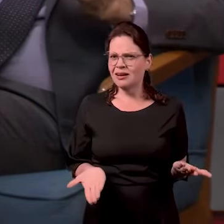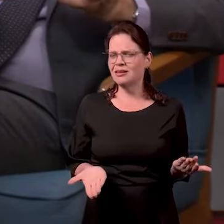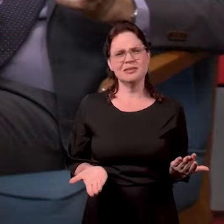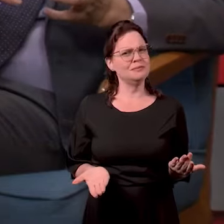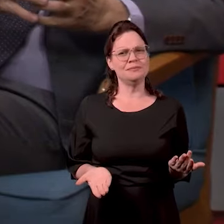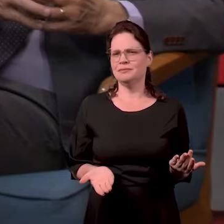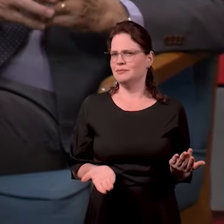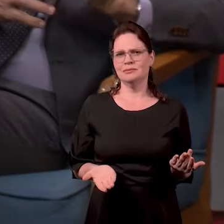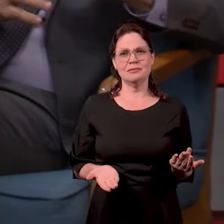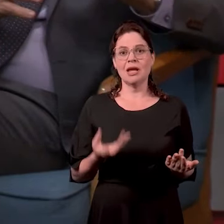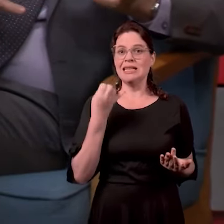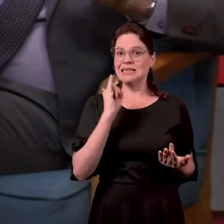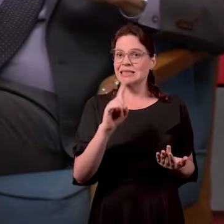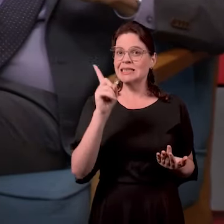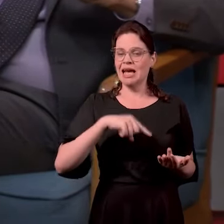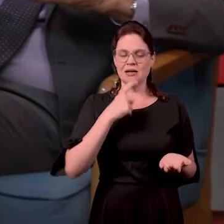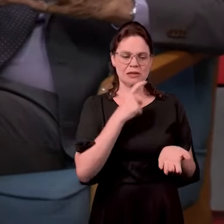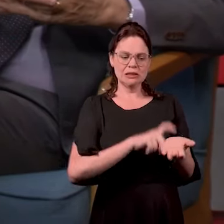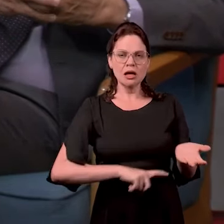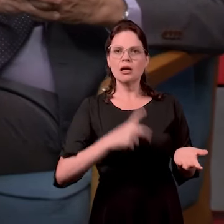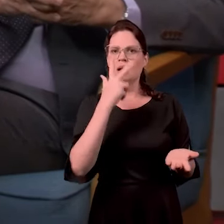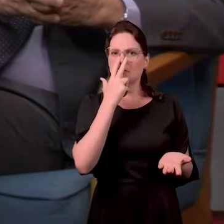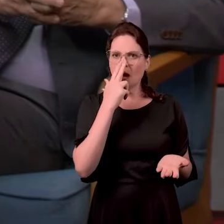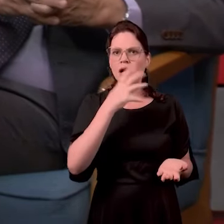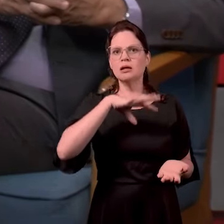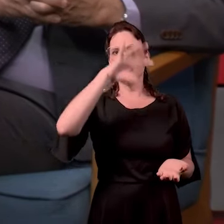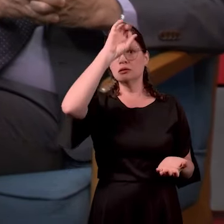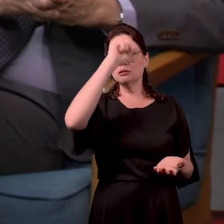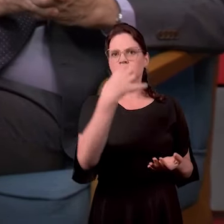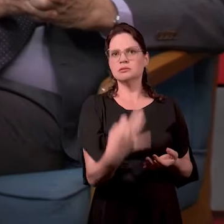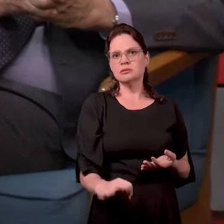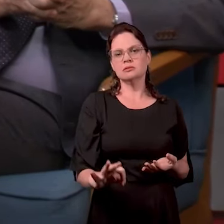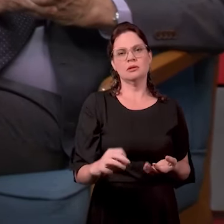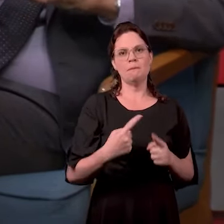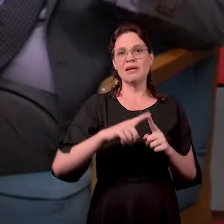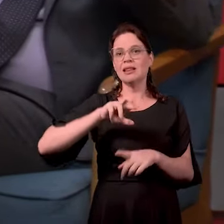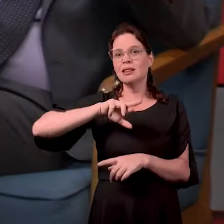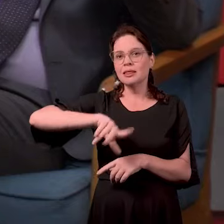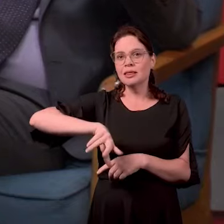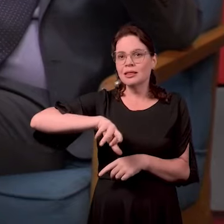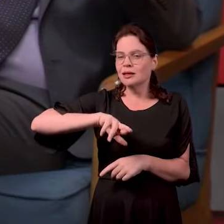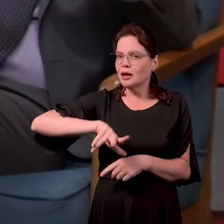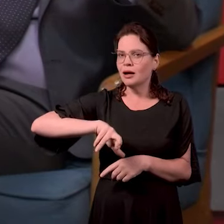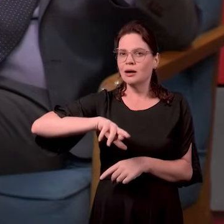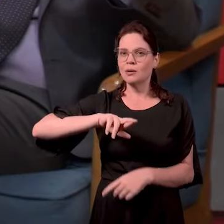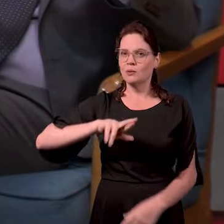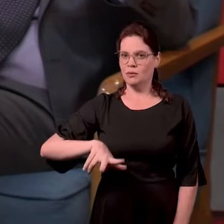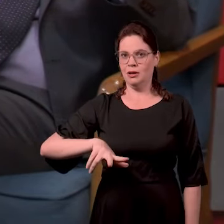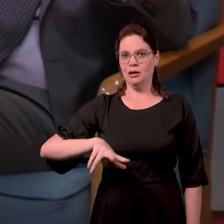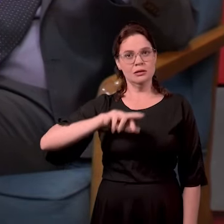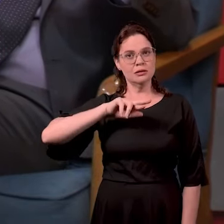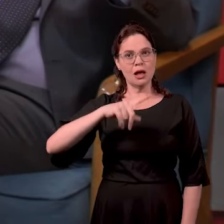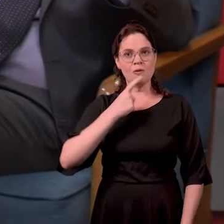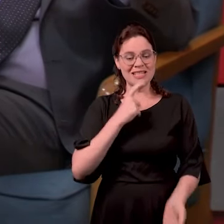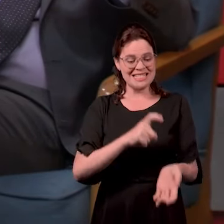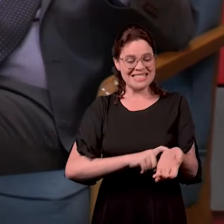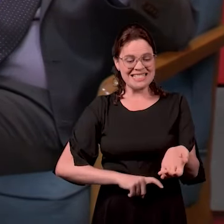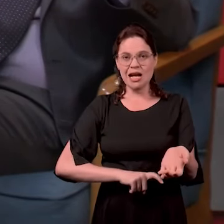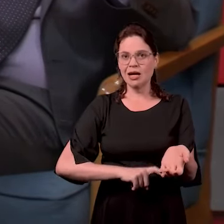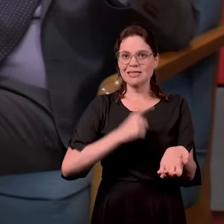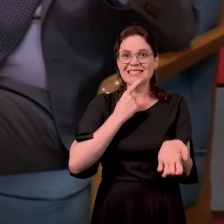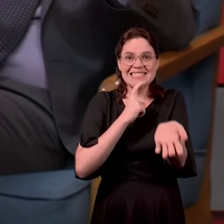abordando sangue biológico, isso é místico, é supersticioso, mas aí não é esse o enfoque